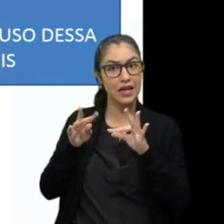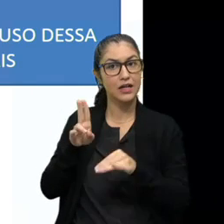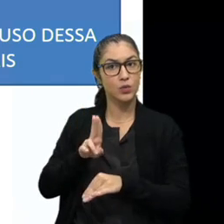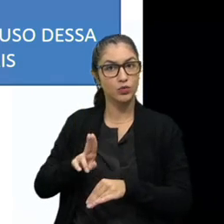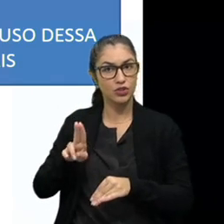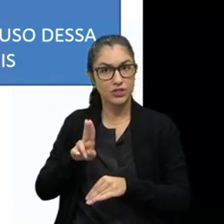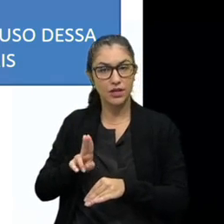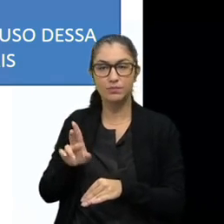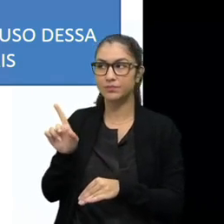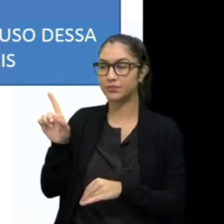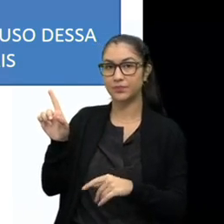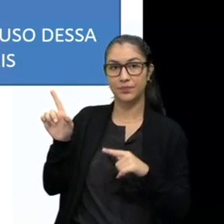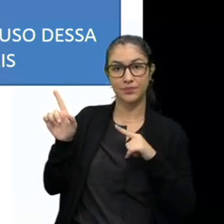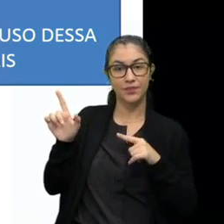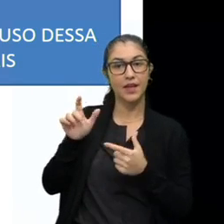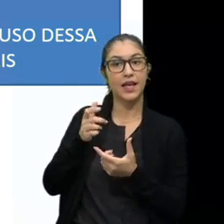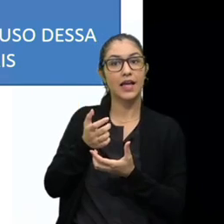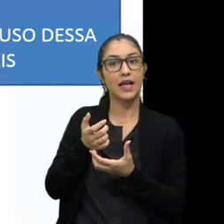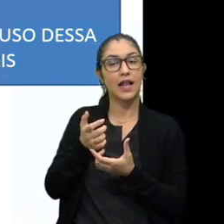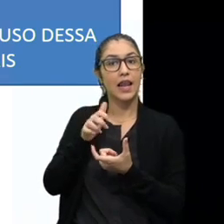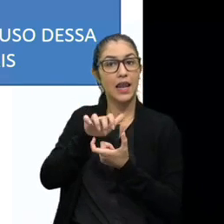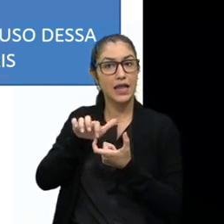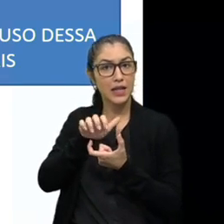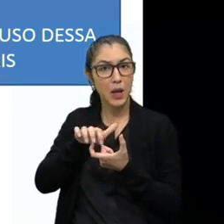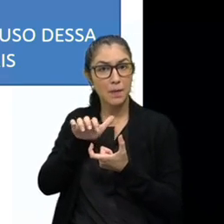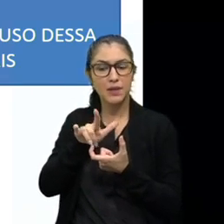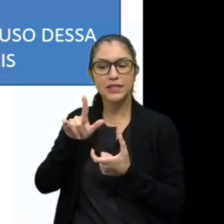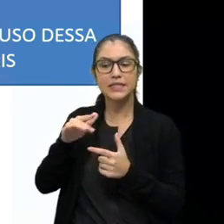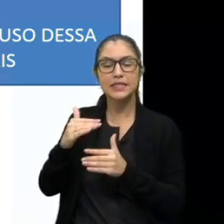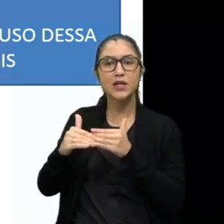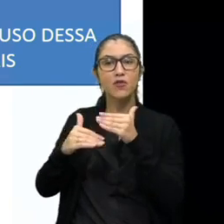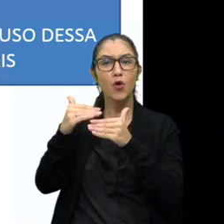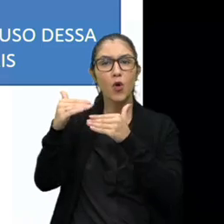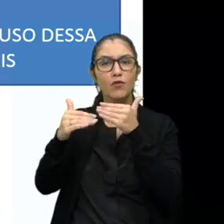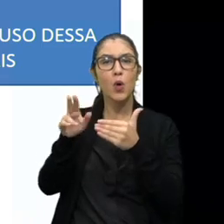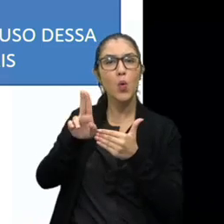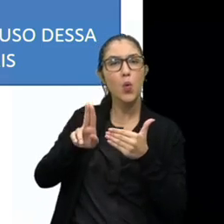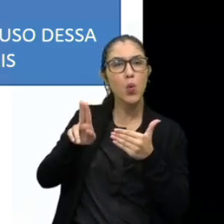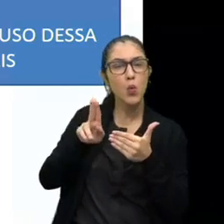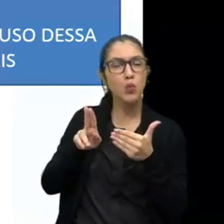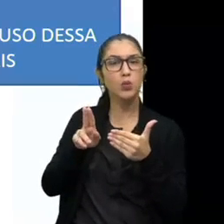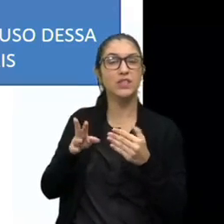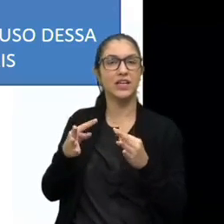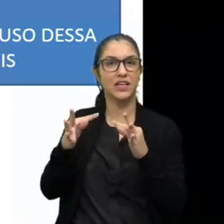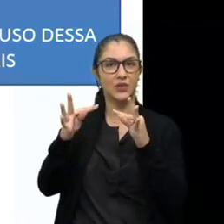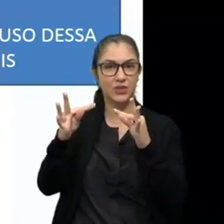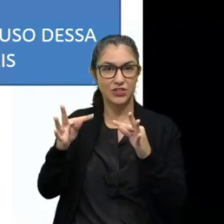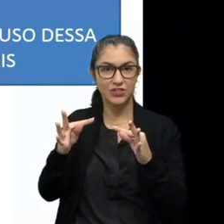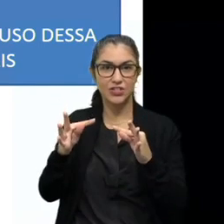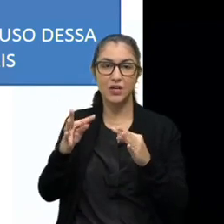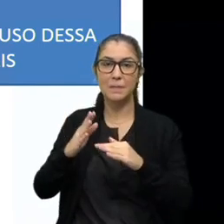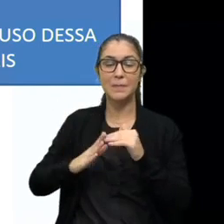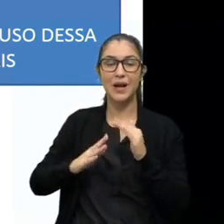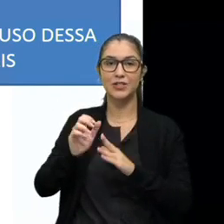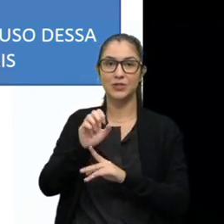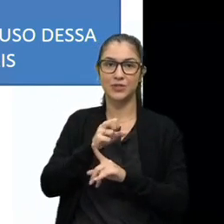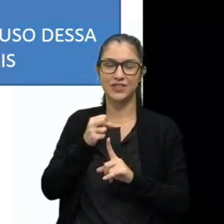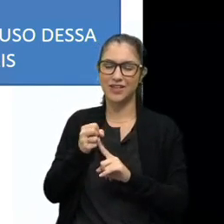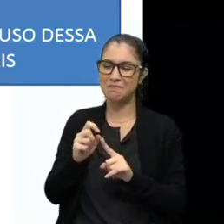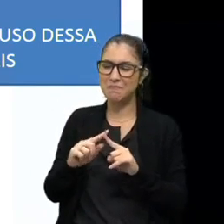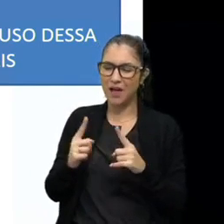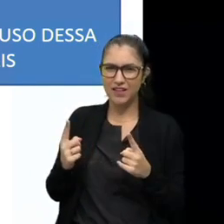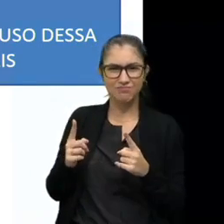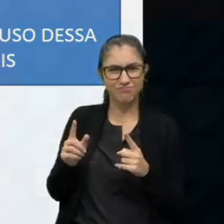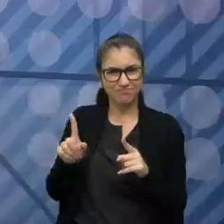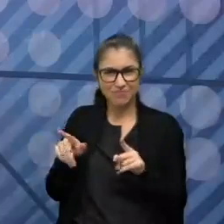utilizá-lo. Temos a questão do letramento, que é desenvolver as competências para o uso dessa tecnologia em práticas sociais. Ah, professora,